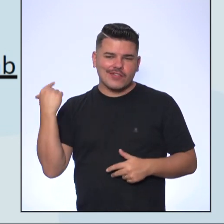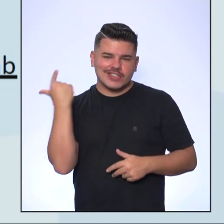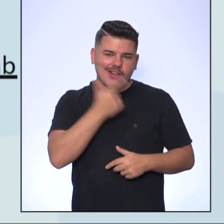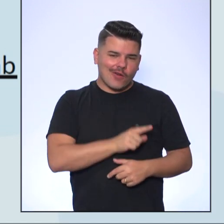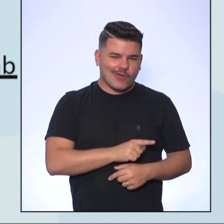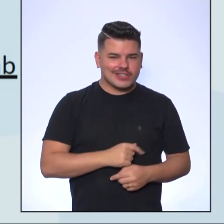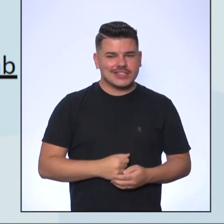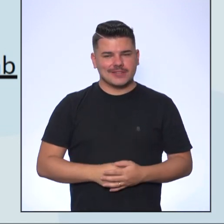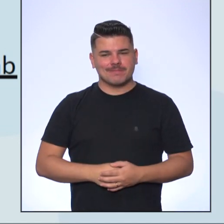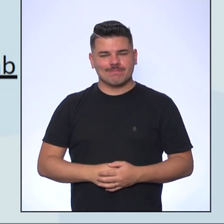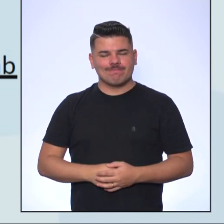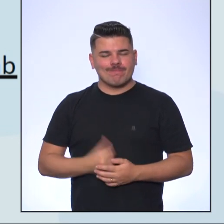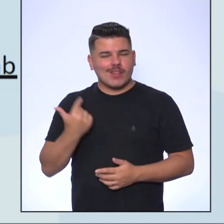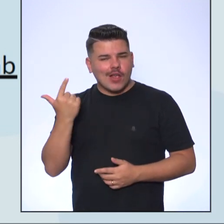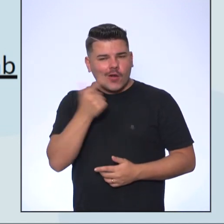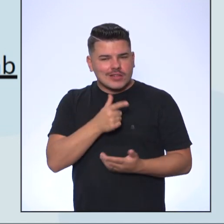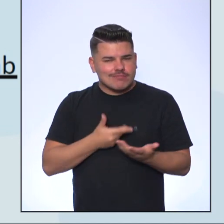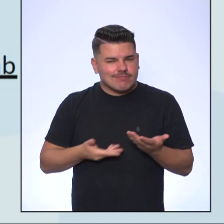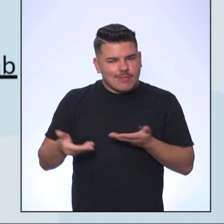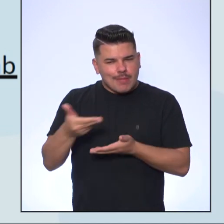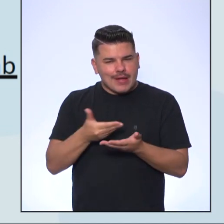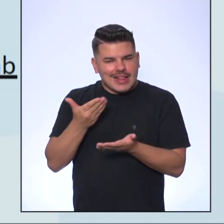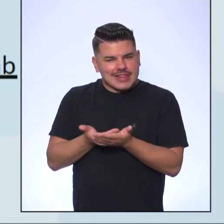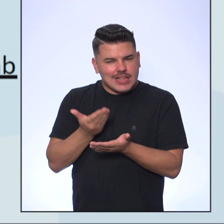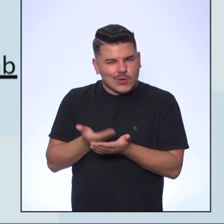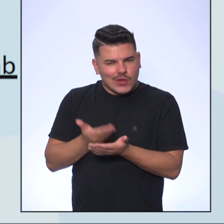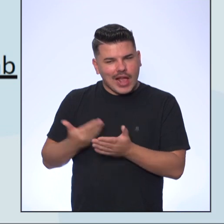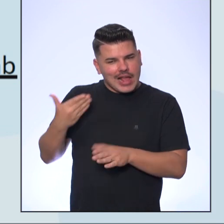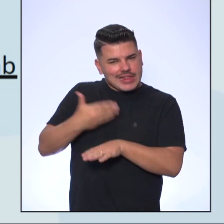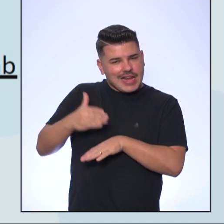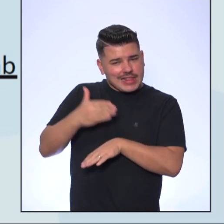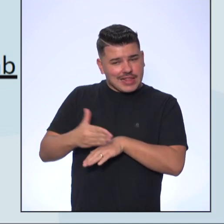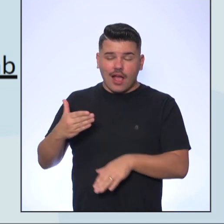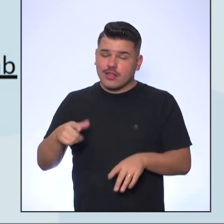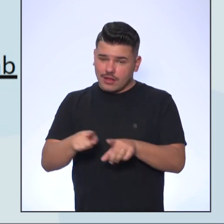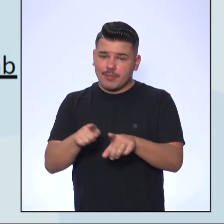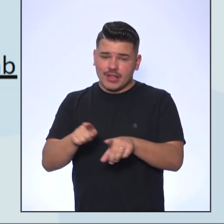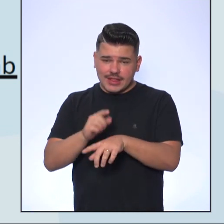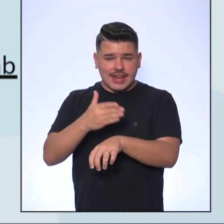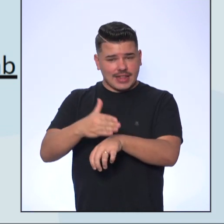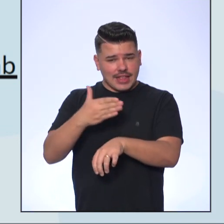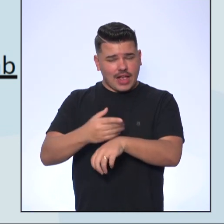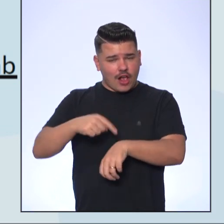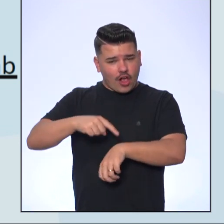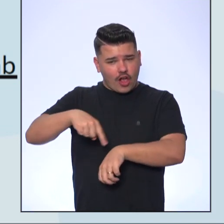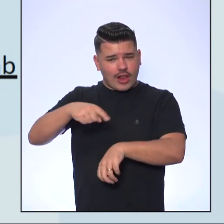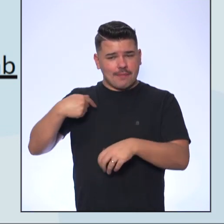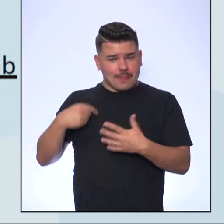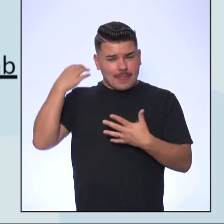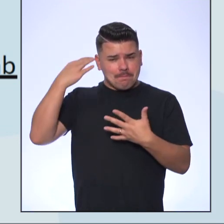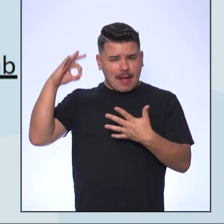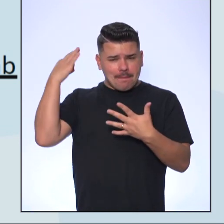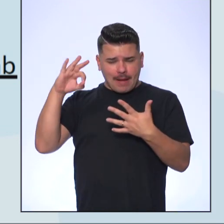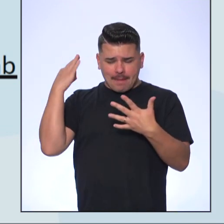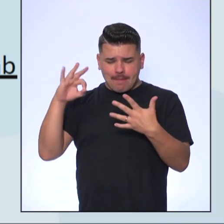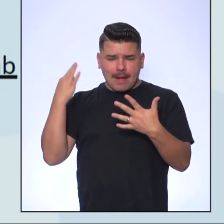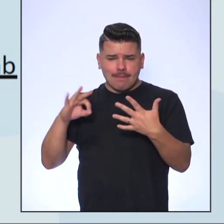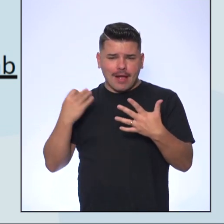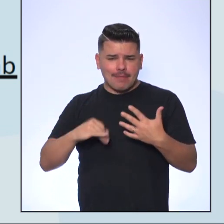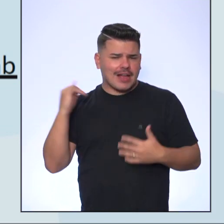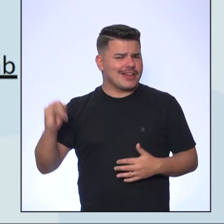tentar criar as condições para você dar uma treinada, inclusive nisso, né? Até chegar no ponto de passar o gabarito. Isso é super